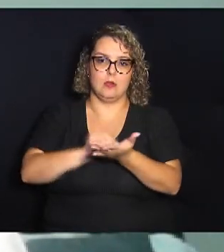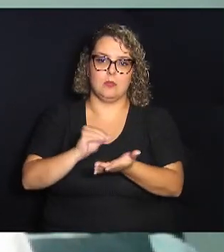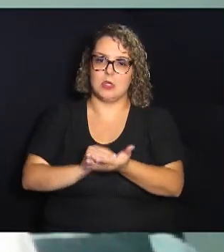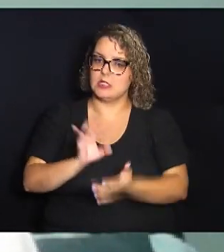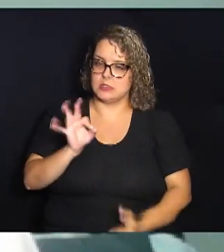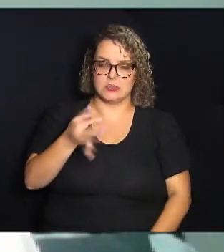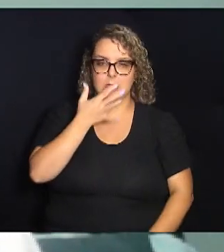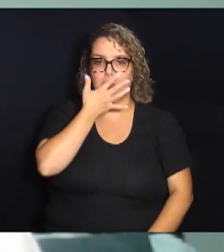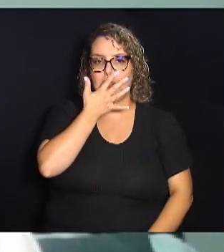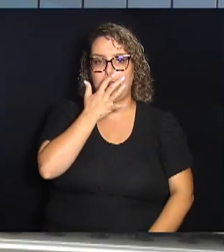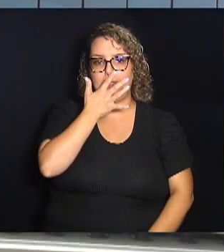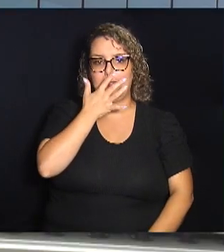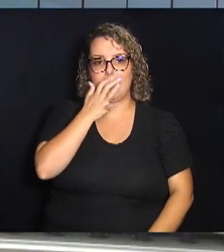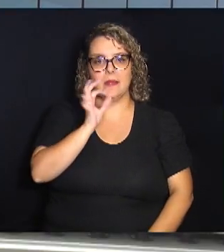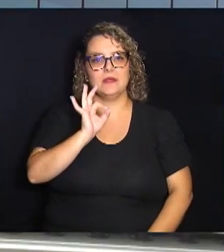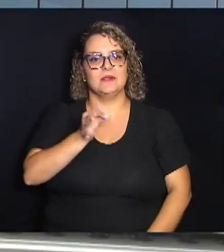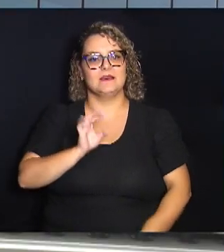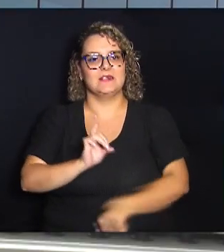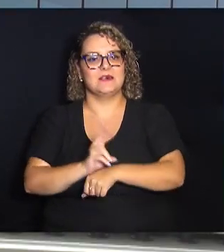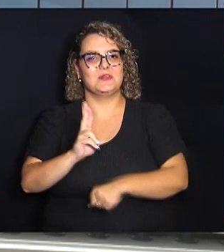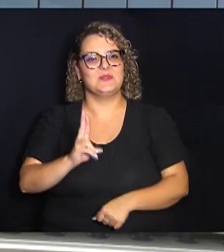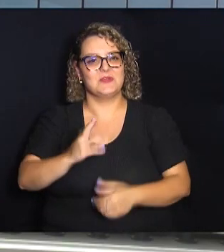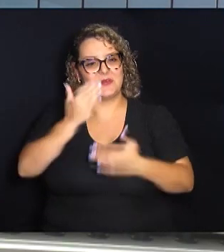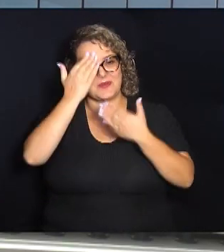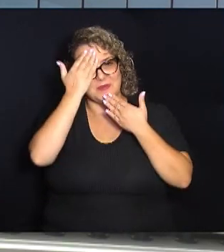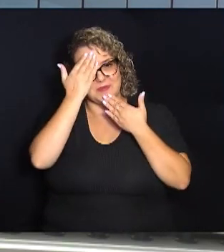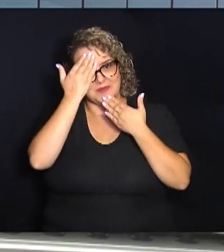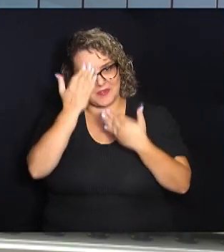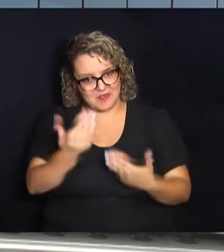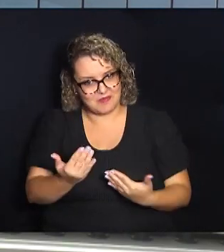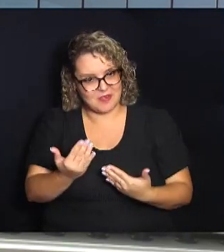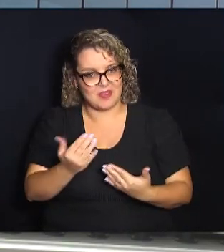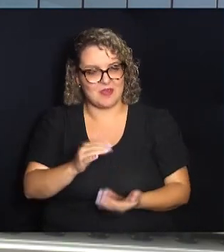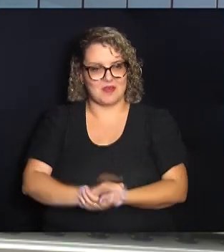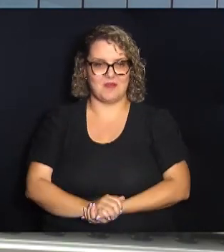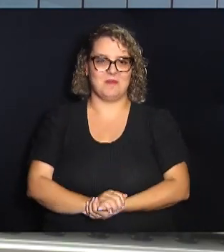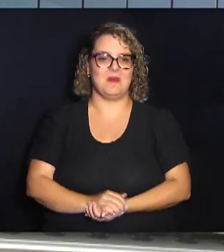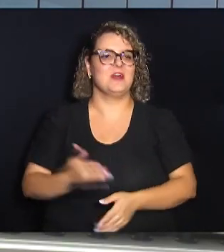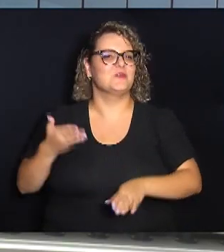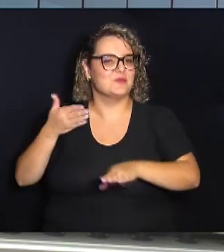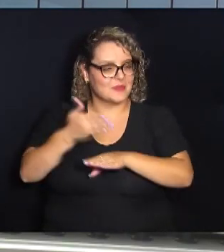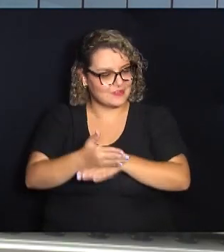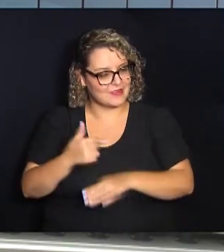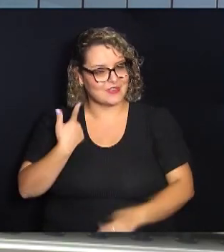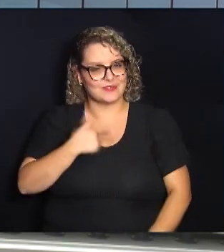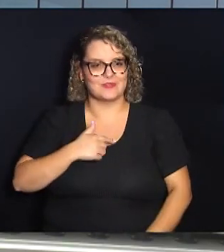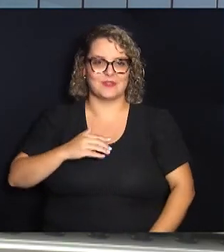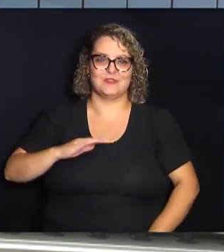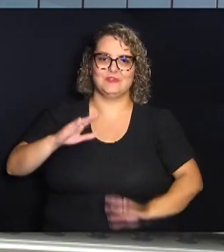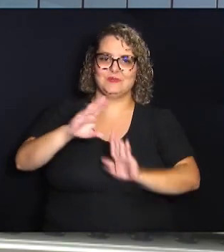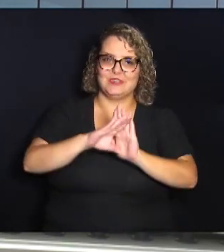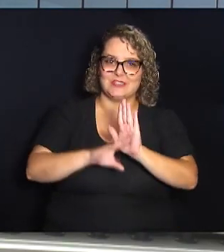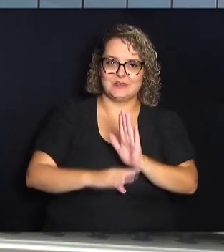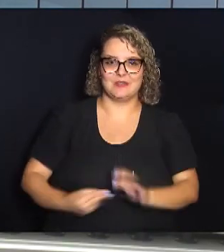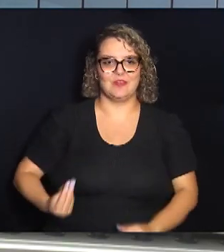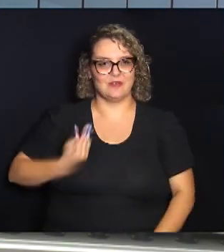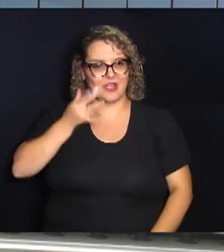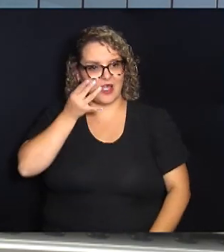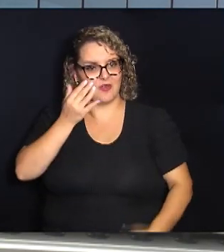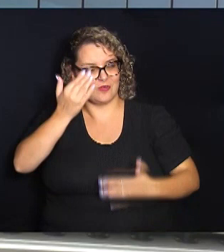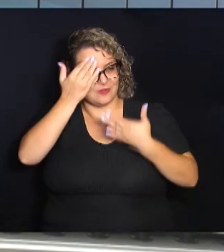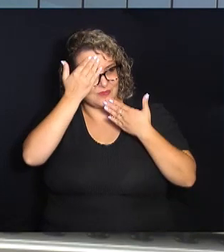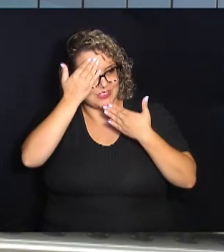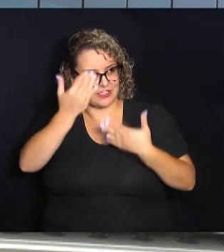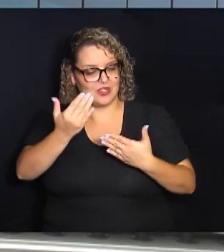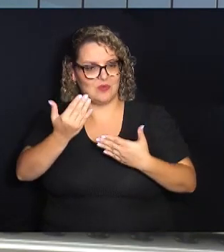nenhuma. Tá certo, então, doutor, eu quero agradecer aqui, né, a sua participação ao vivo no nosso programa. Muito obrigada